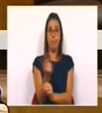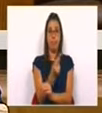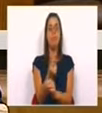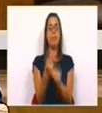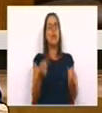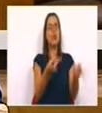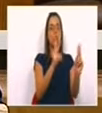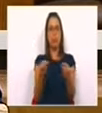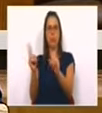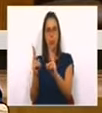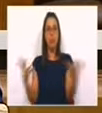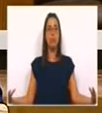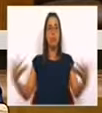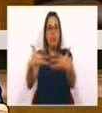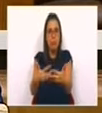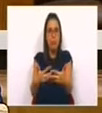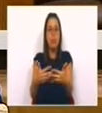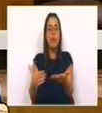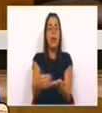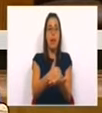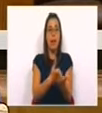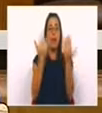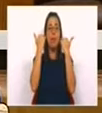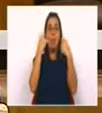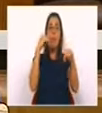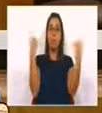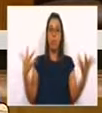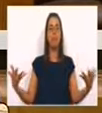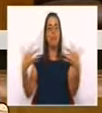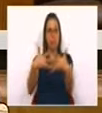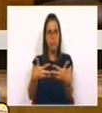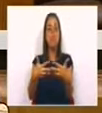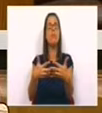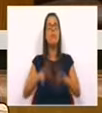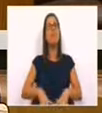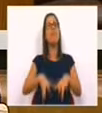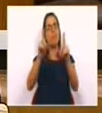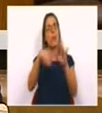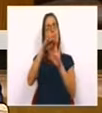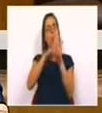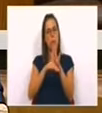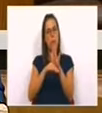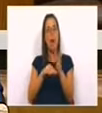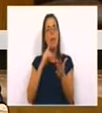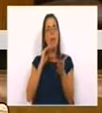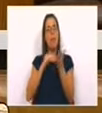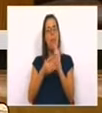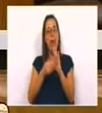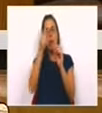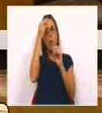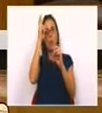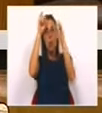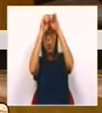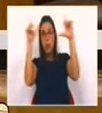na disponibilização e cruzamento dos dados públicos, o desenvolvimento de programas de provas-conceito,